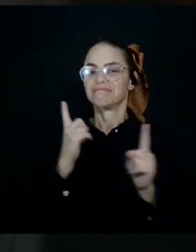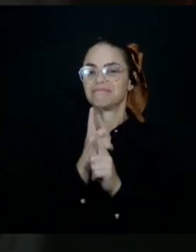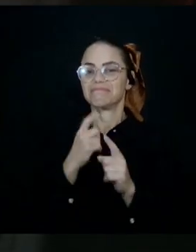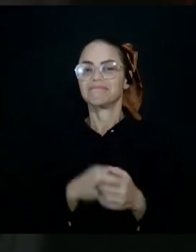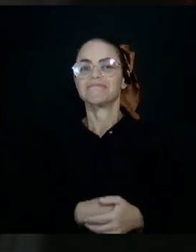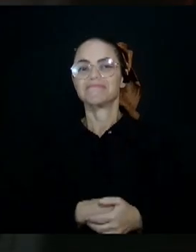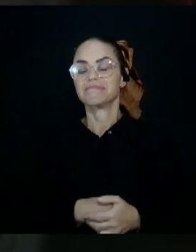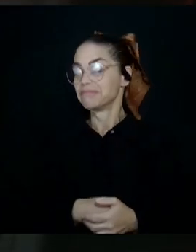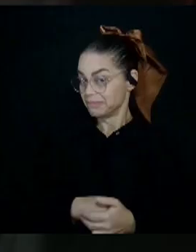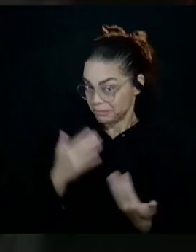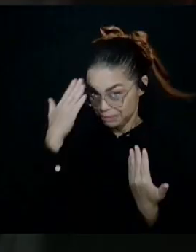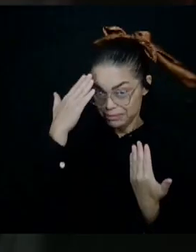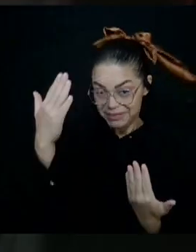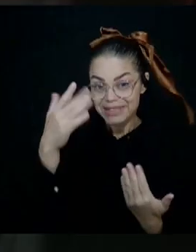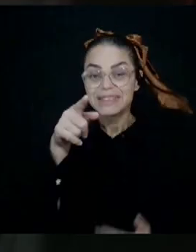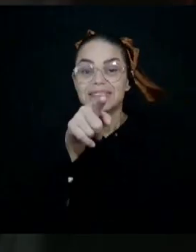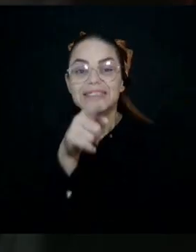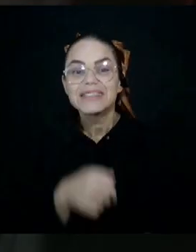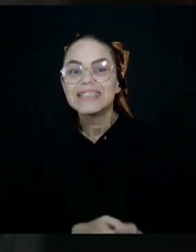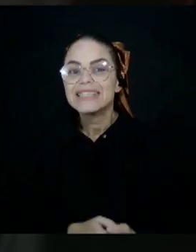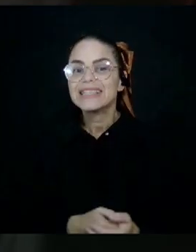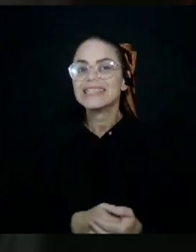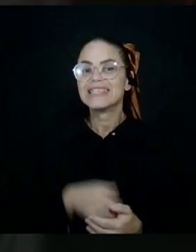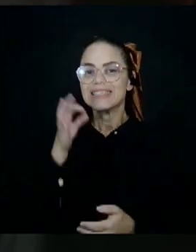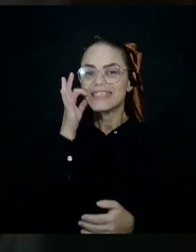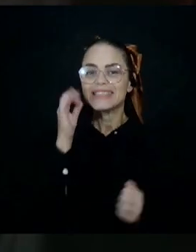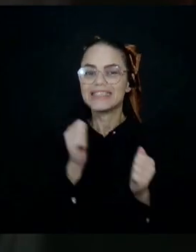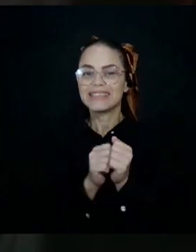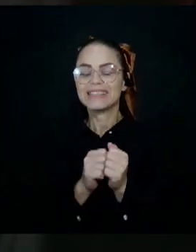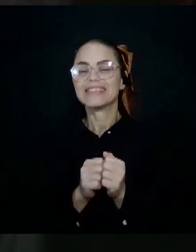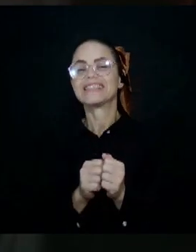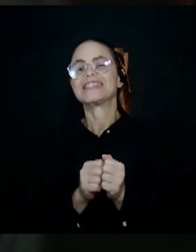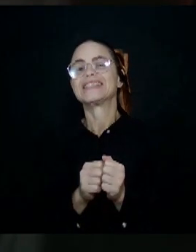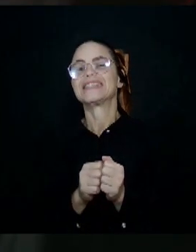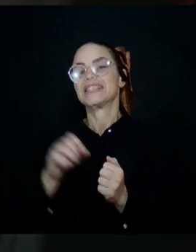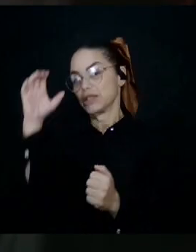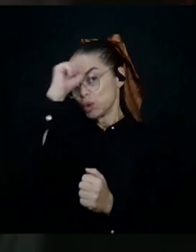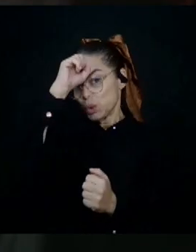agradece você pela audiência, pela companhia. A gente aprendeu hoje que